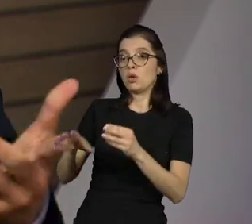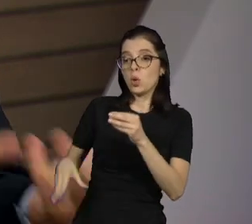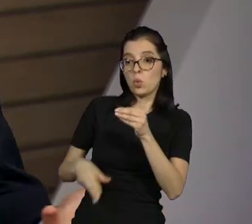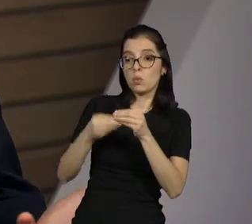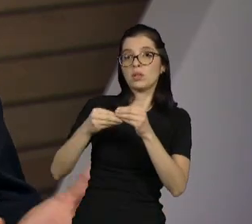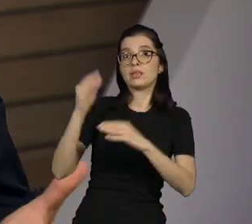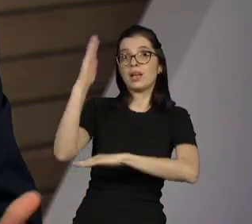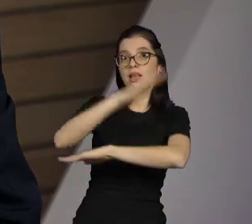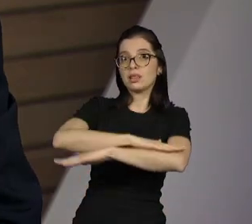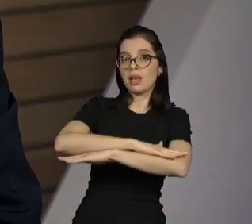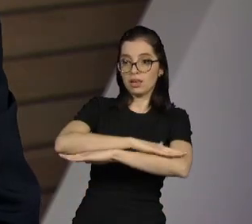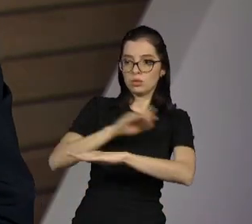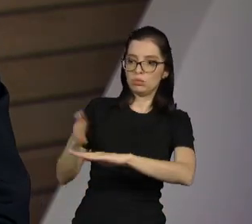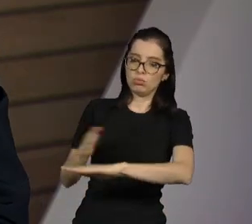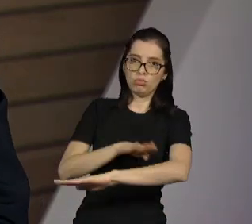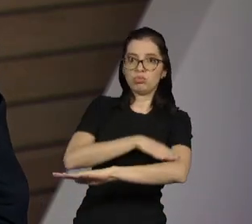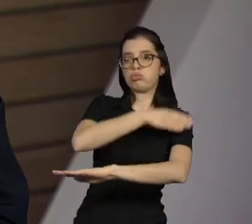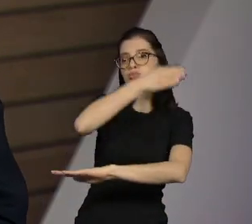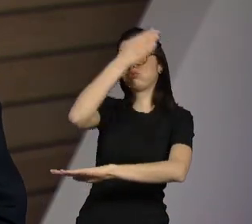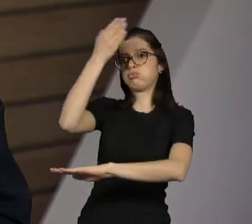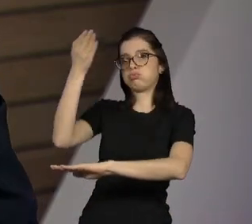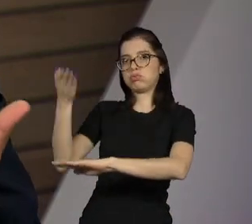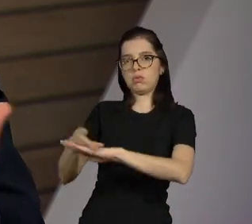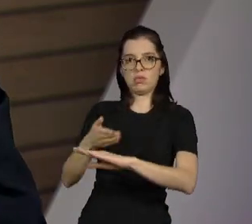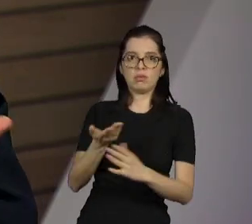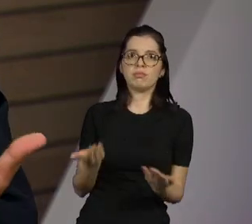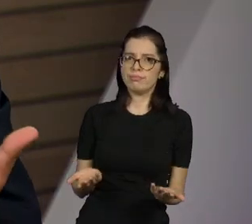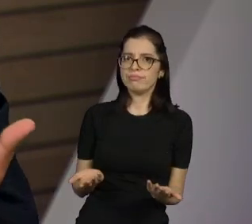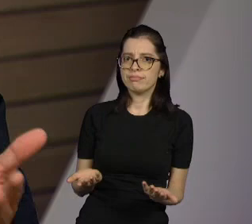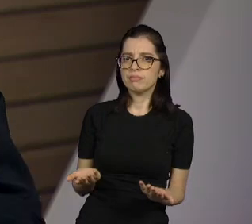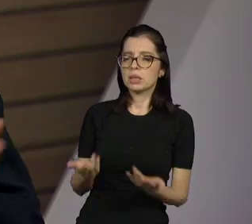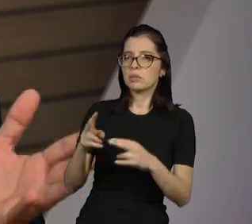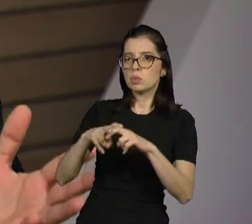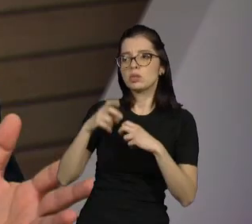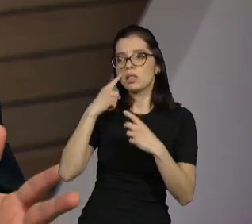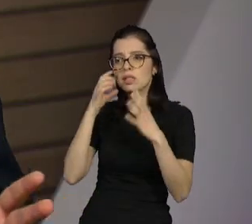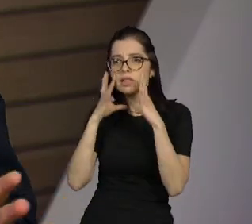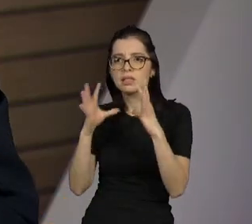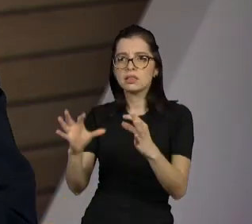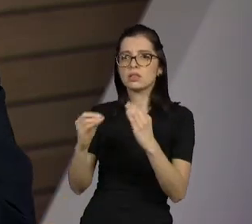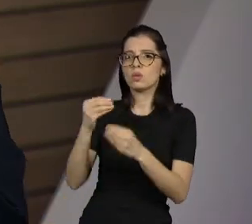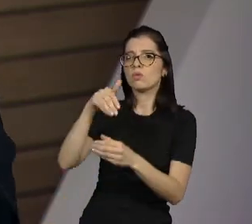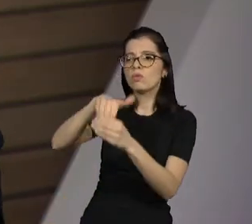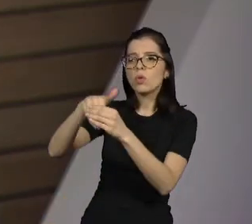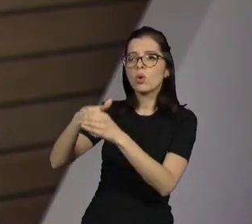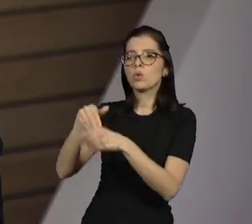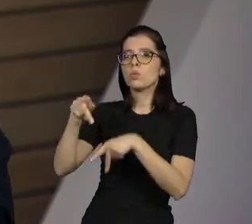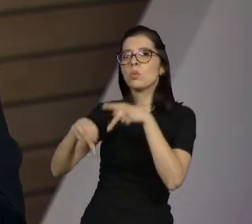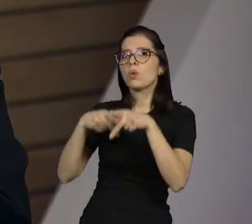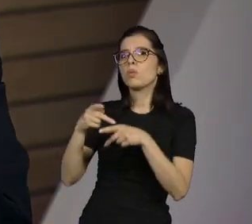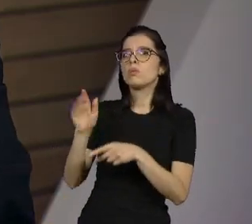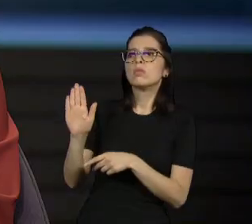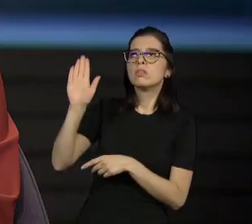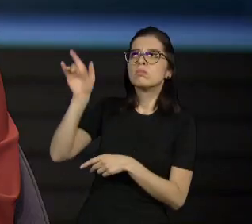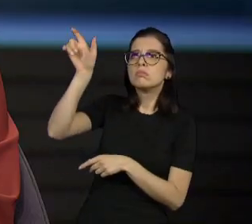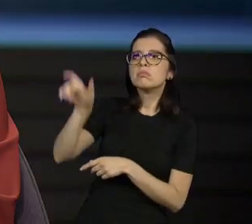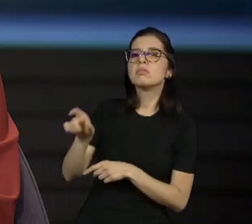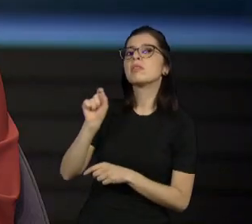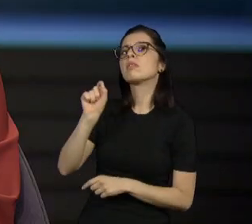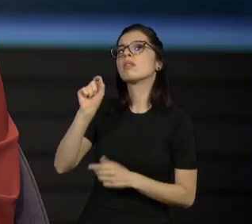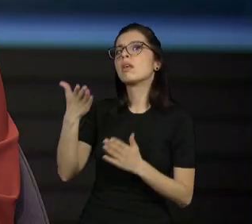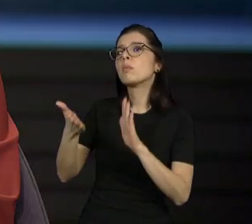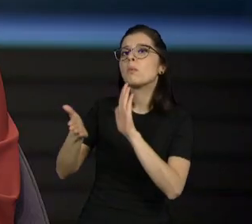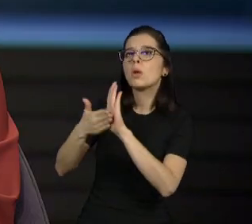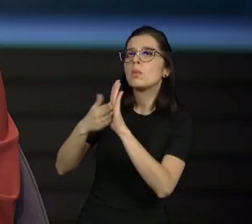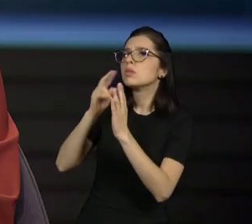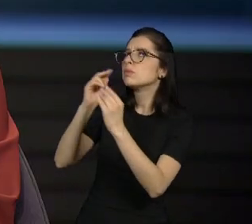ter acesso a esses computadores. Acho que esse é um tema que os eleitores também têm que ficar atentos na hora de escolher o seu candidato. Quem está propondo o melhor para a continuidade da